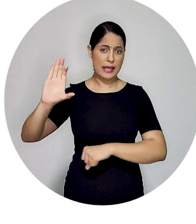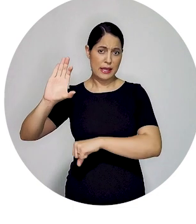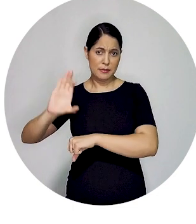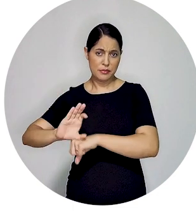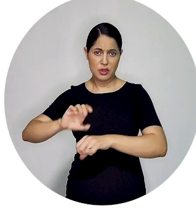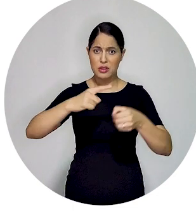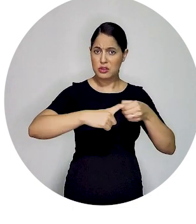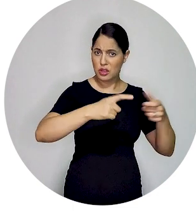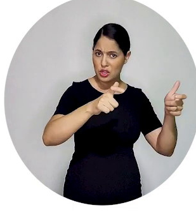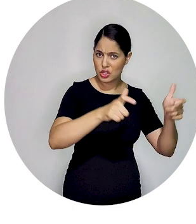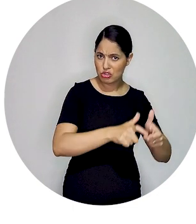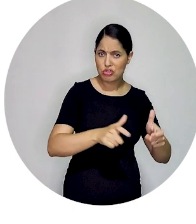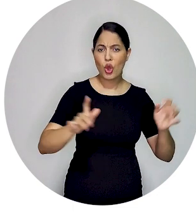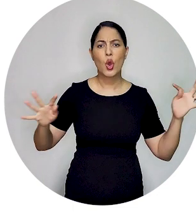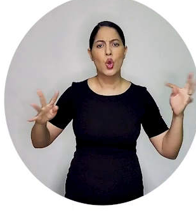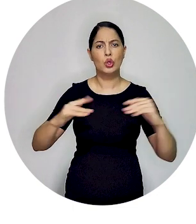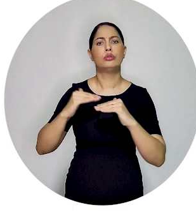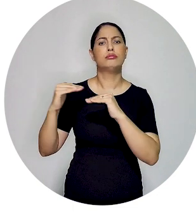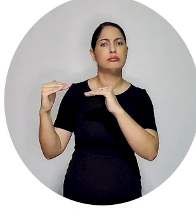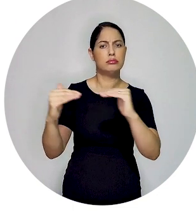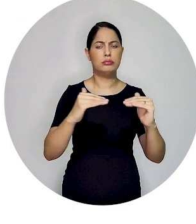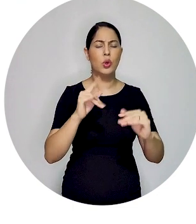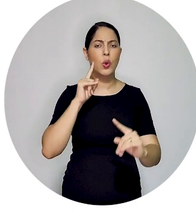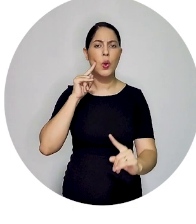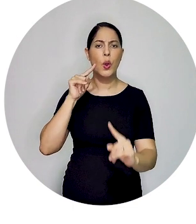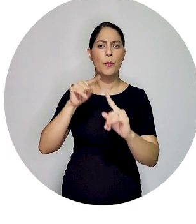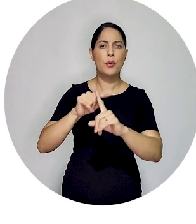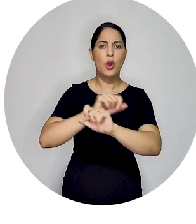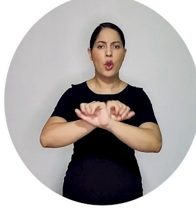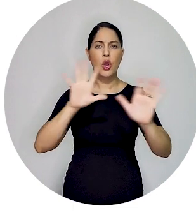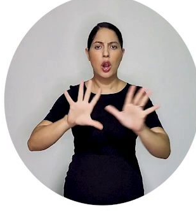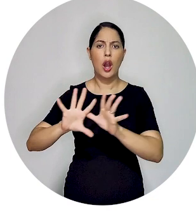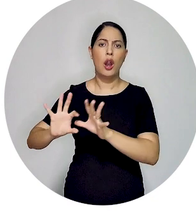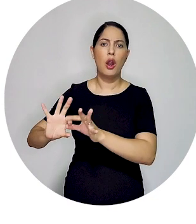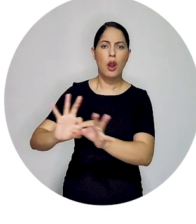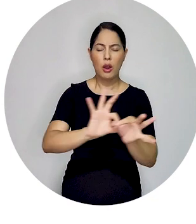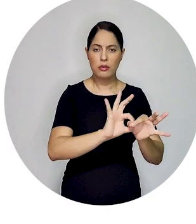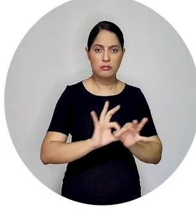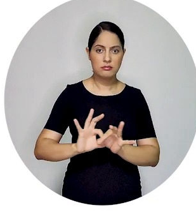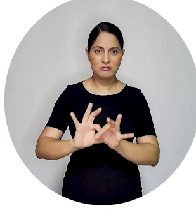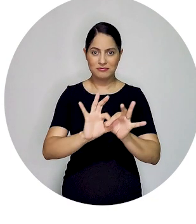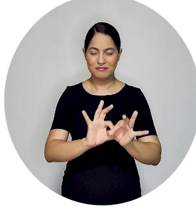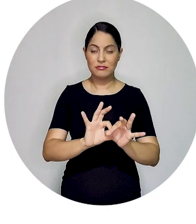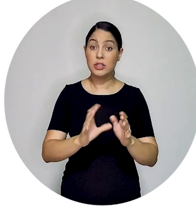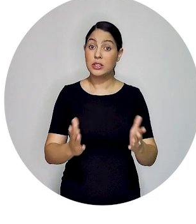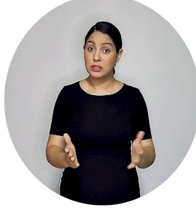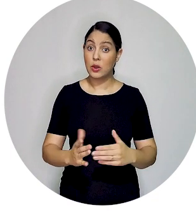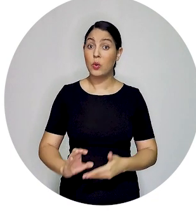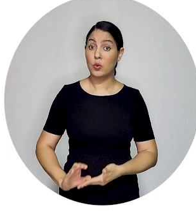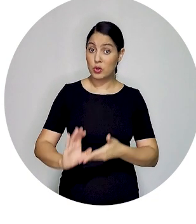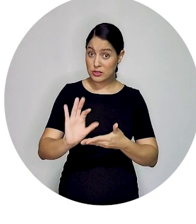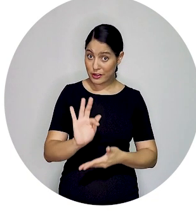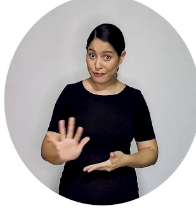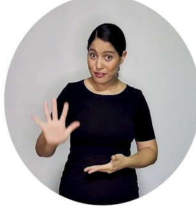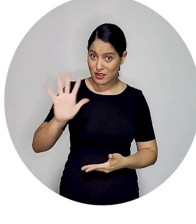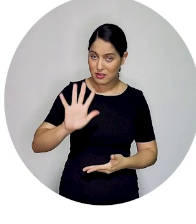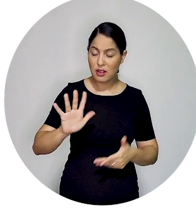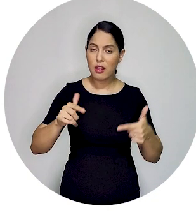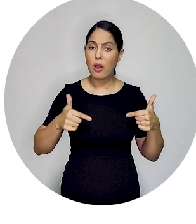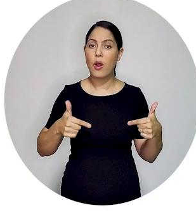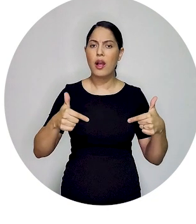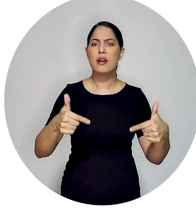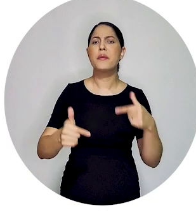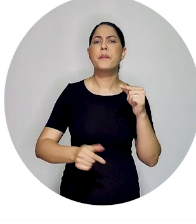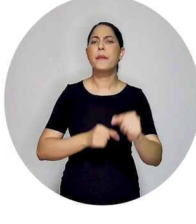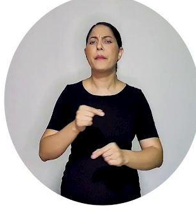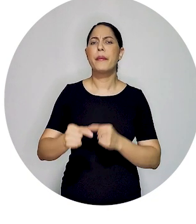grandes centros urbanos e também nos rincões do país. Com o objetivo de unir a advocacia, o Conselho Federal da OAB iniciou o Plano Nacional